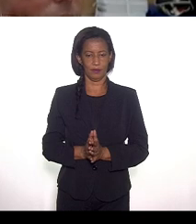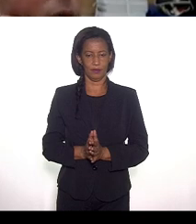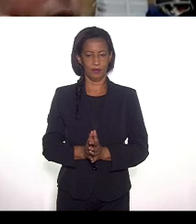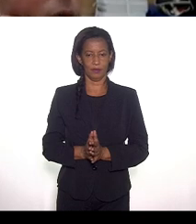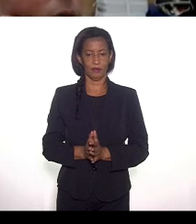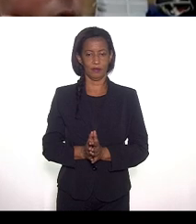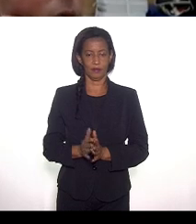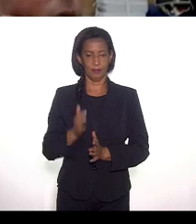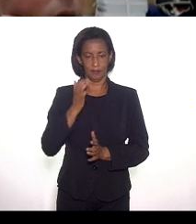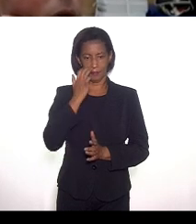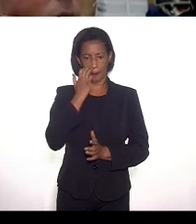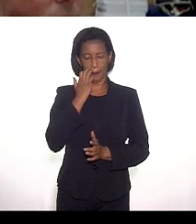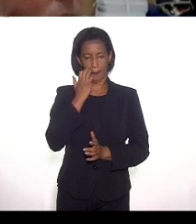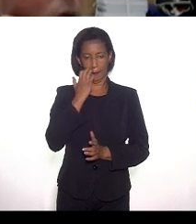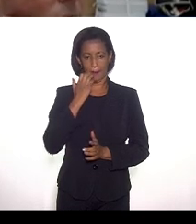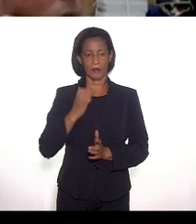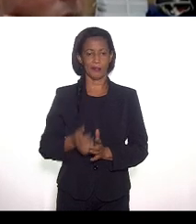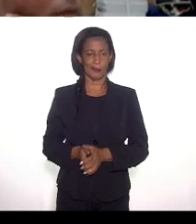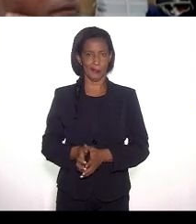emagrecer um pouco, né?